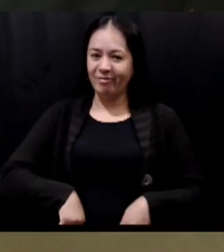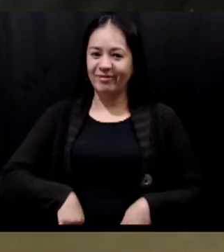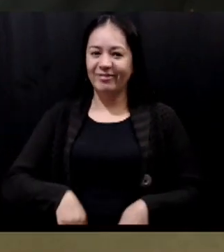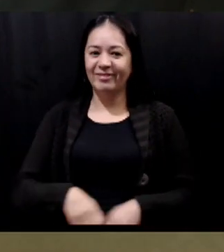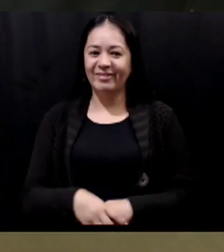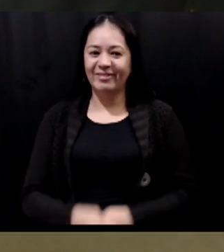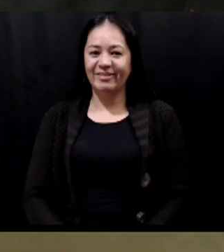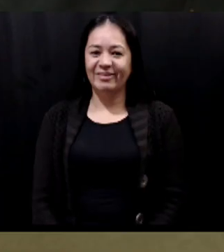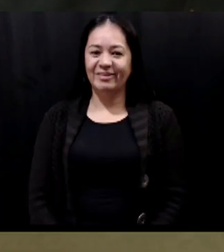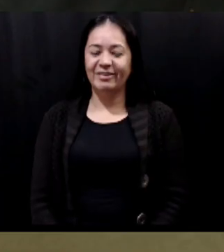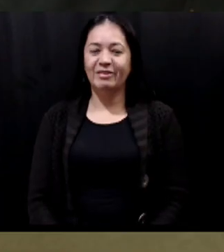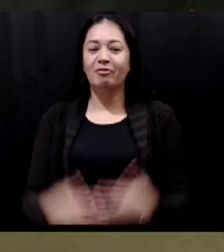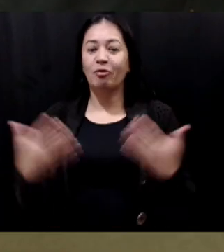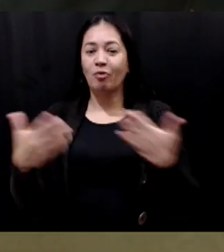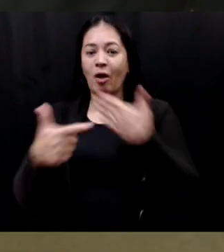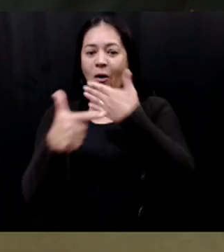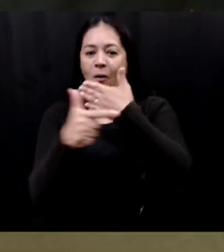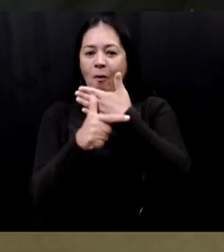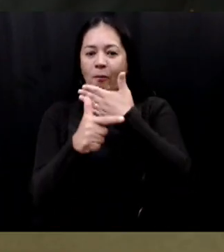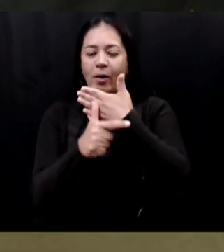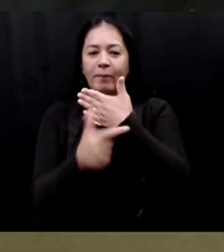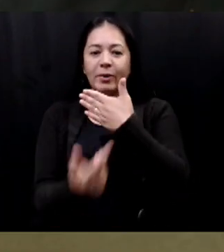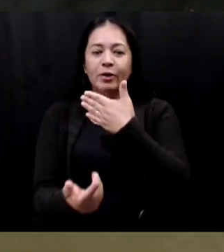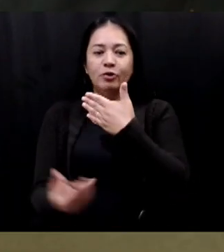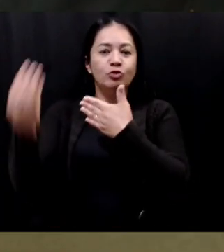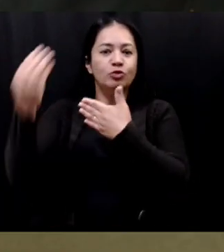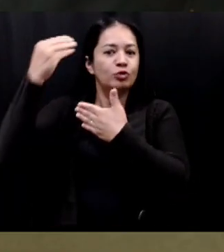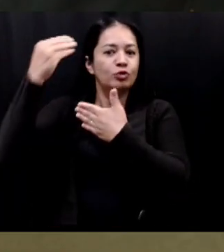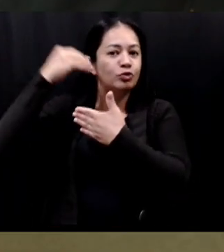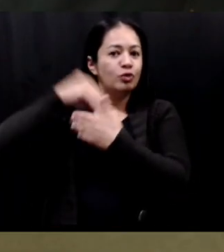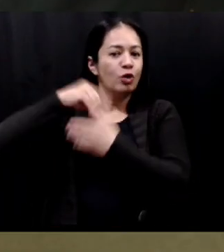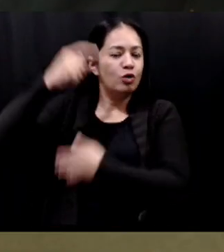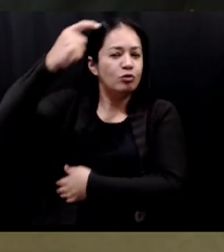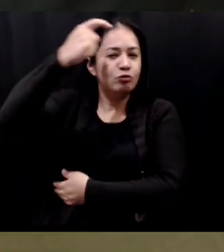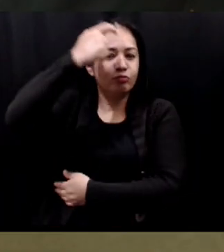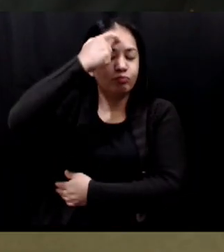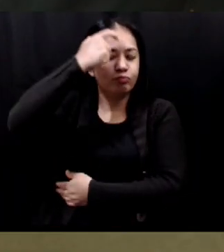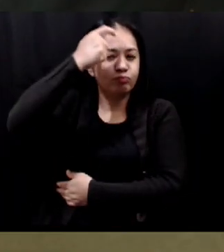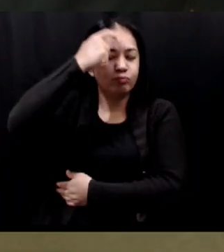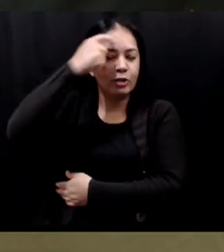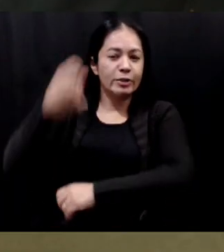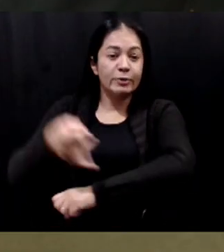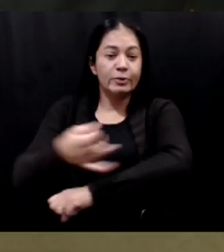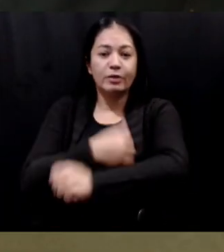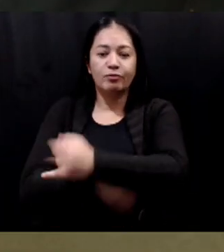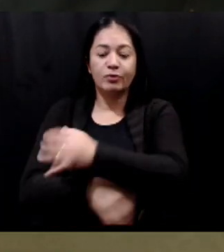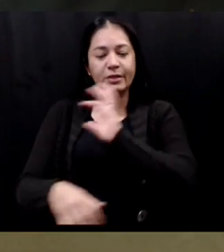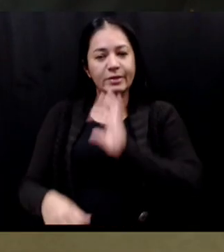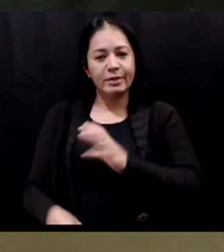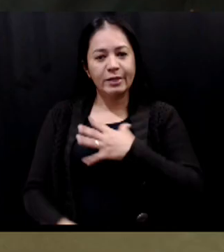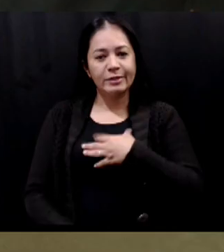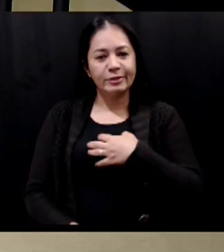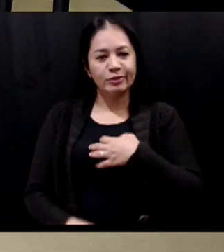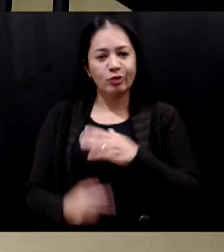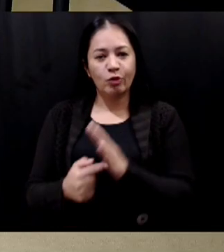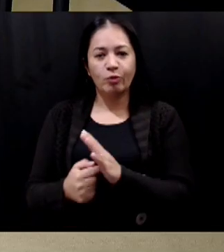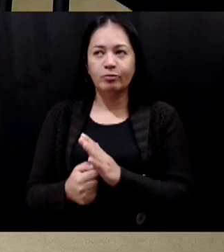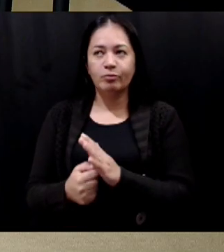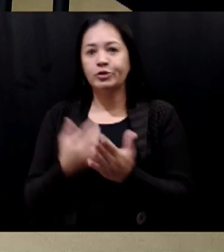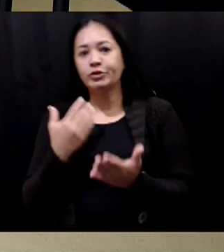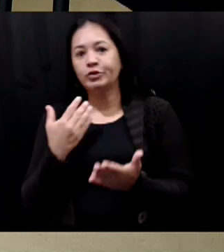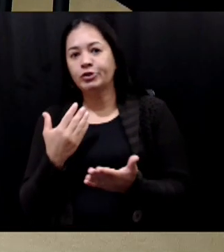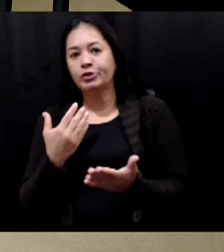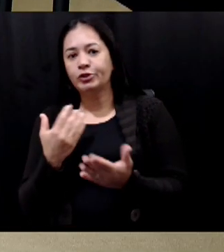nosso subconsciente e dos gatilhos emocionais nesse comportamento de perder e recuperar peso,